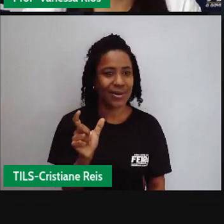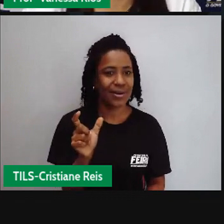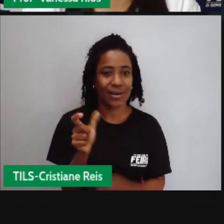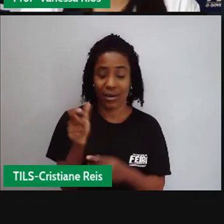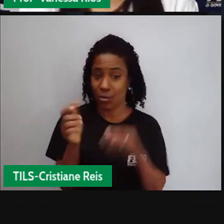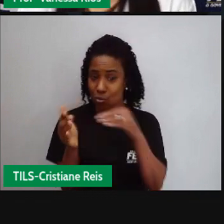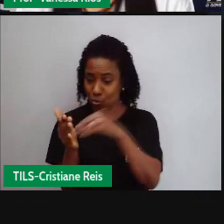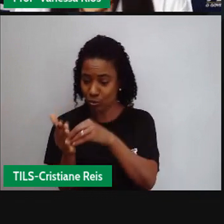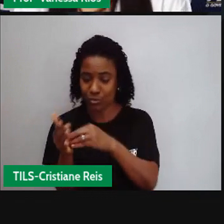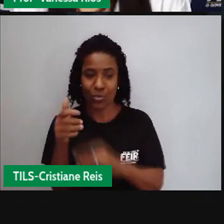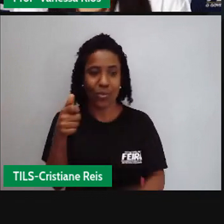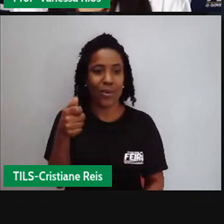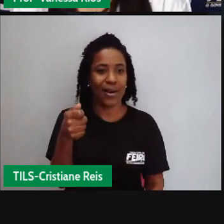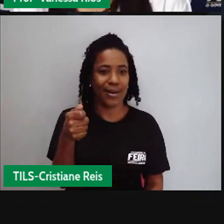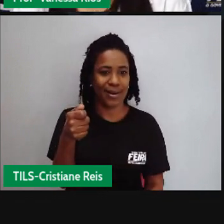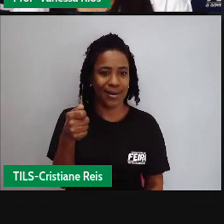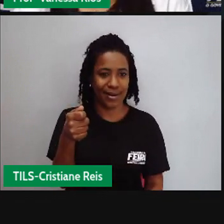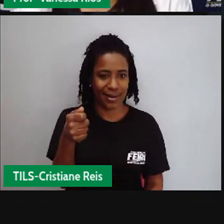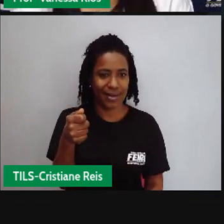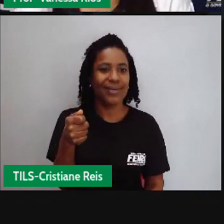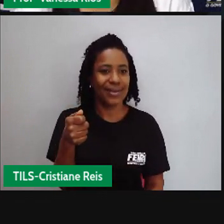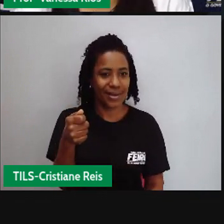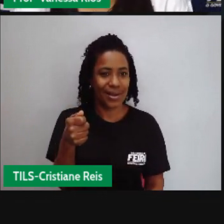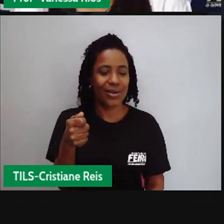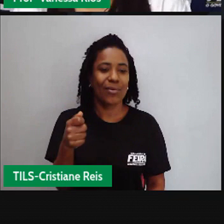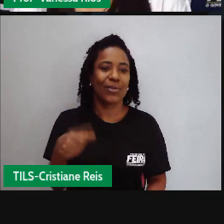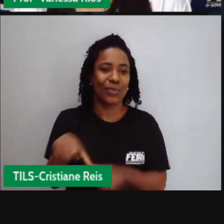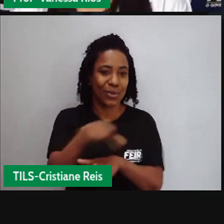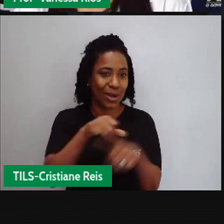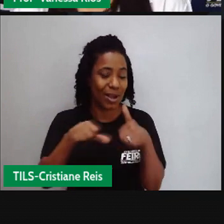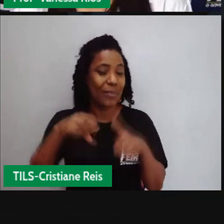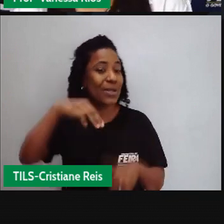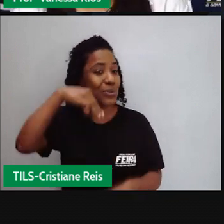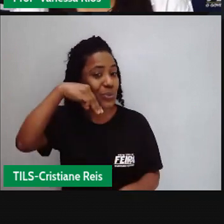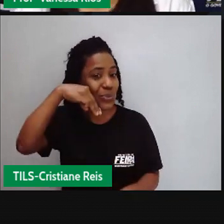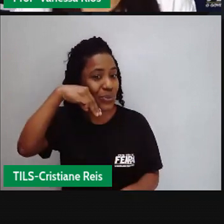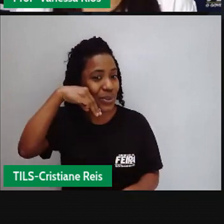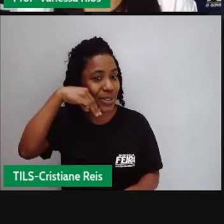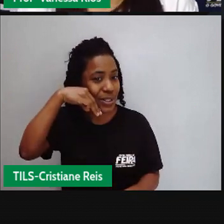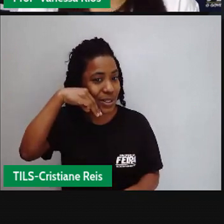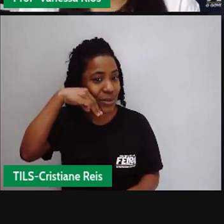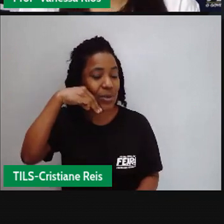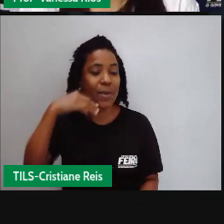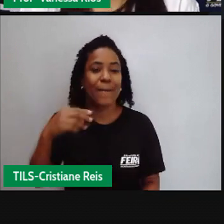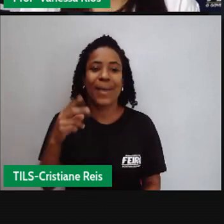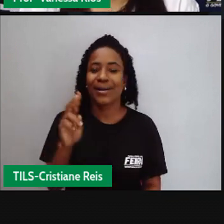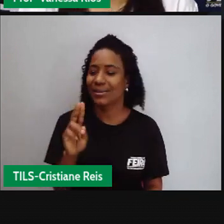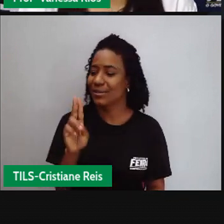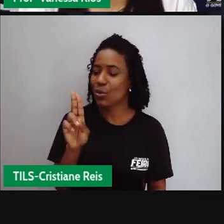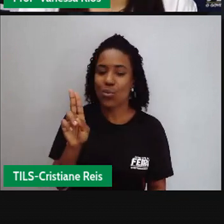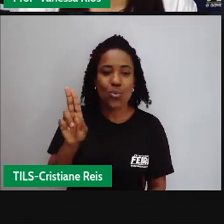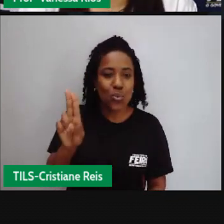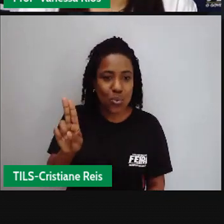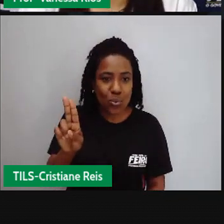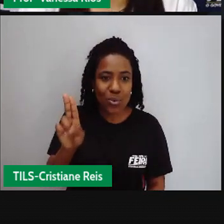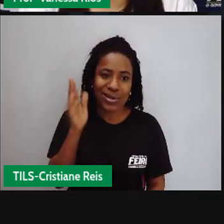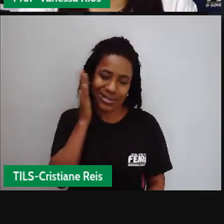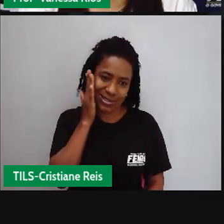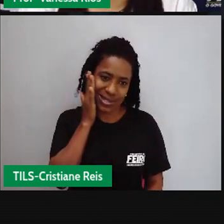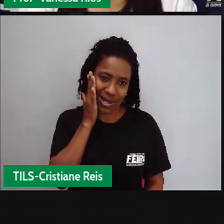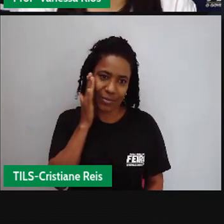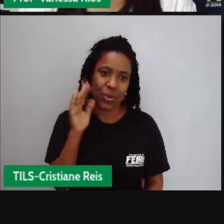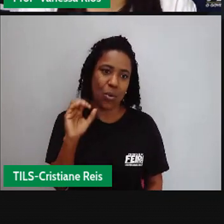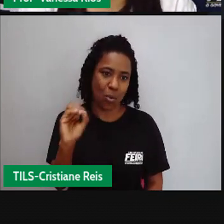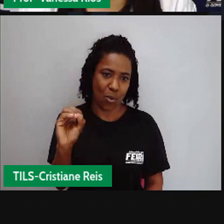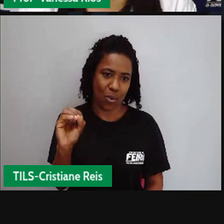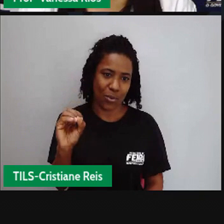maioria, quando eu vou colocar no masculino, apesar do som ser de U, eu vou escrever O. Então,